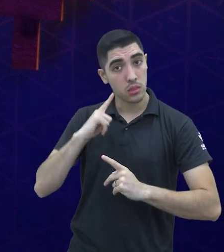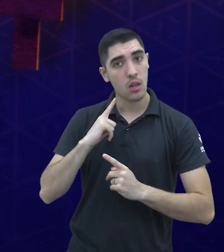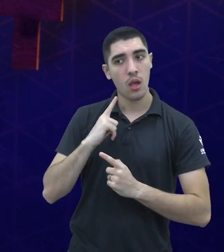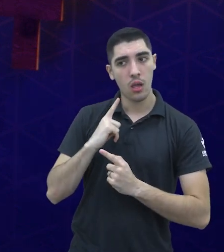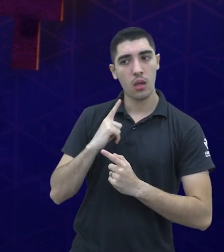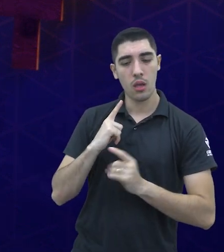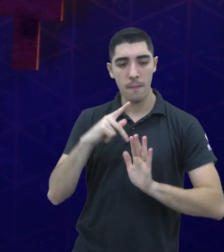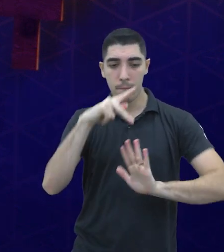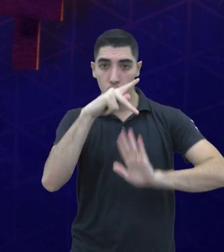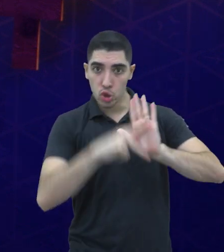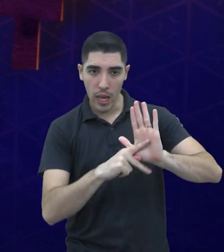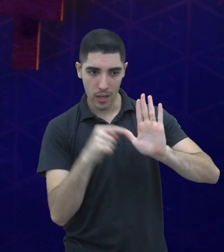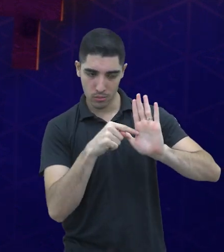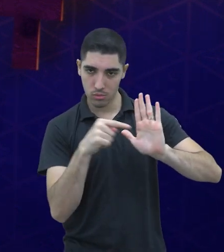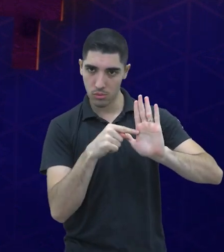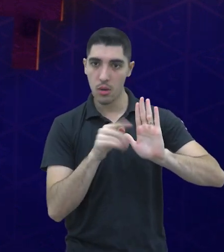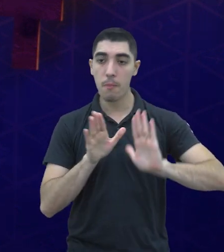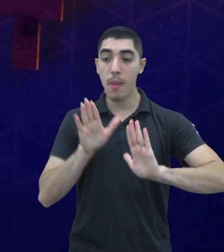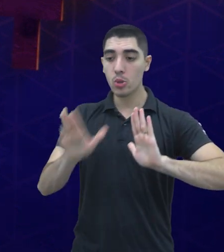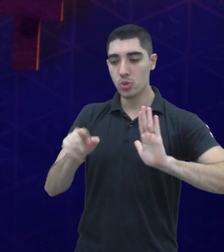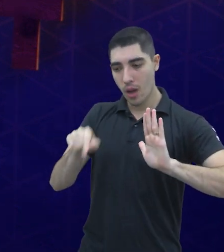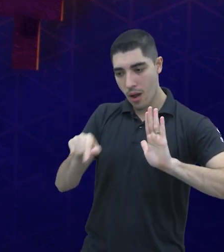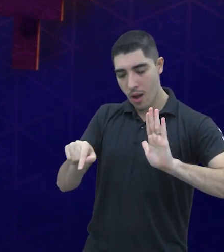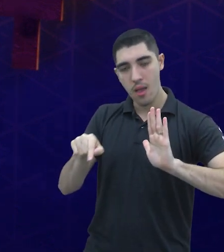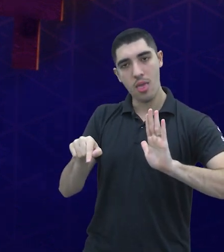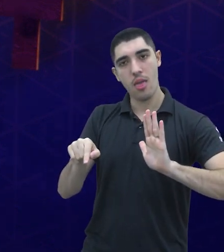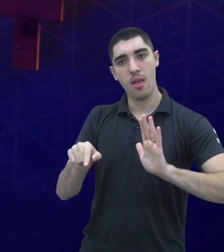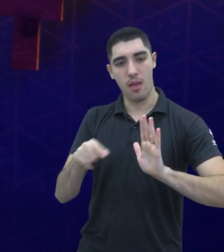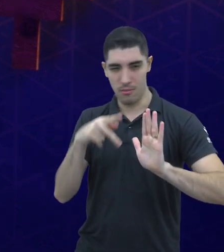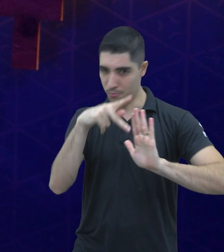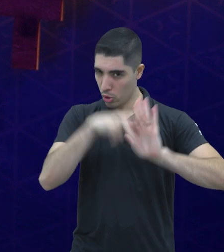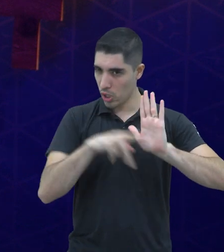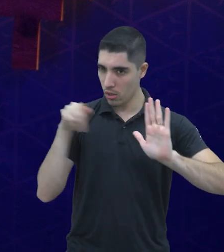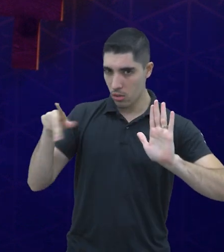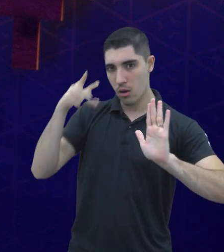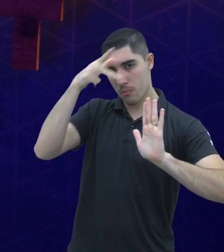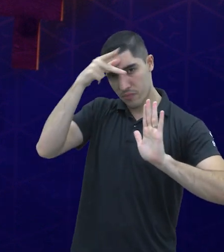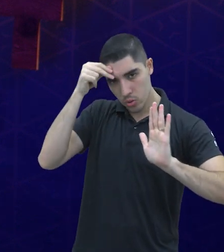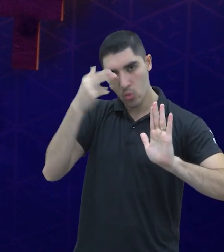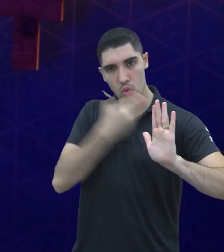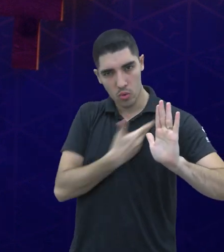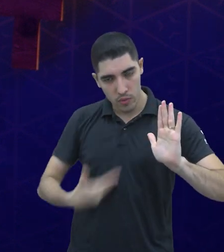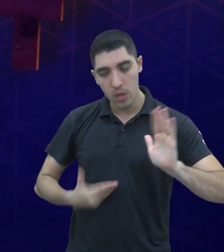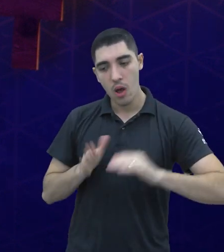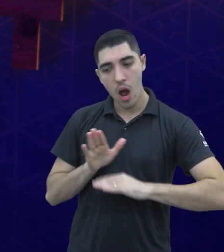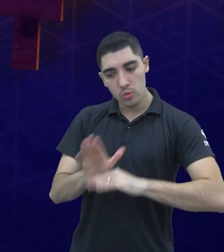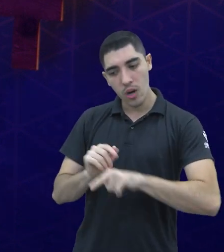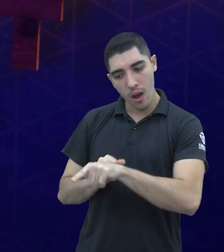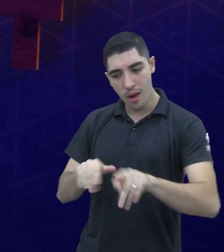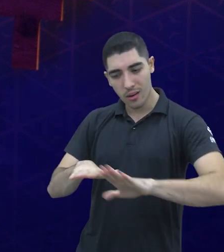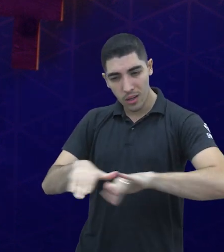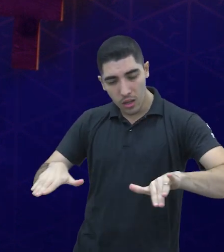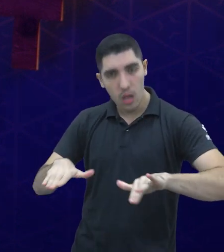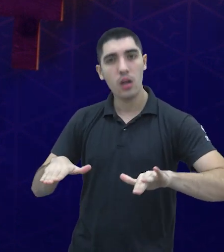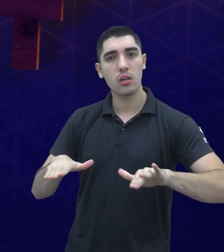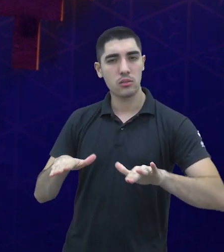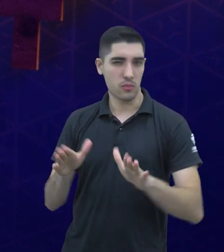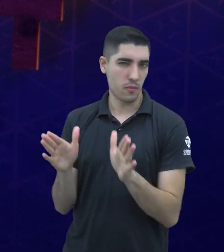que ajudam a formar a criança, sobretudo as crianças de famílias